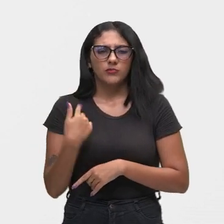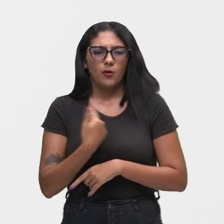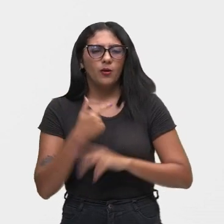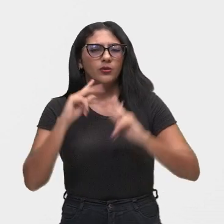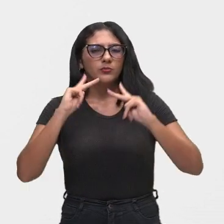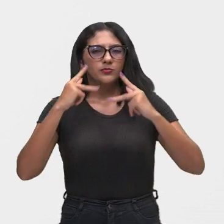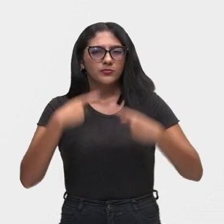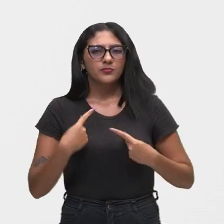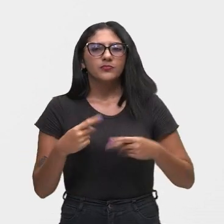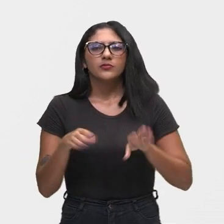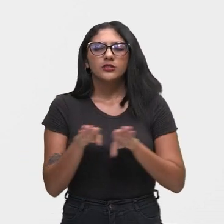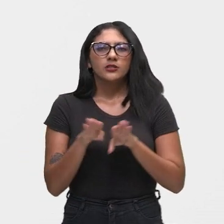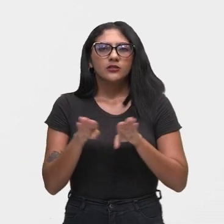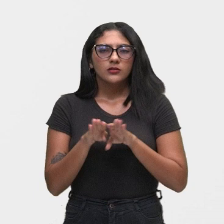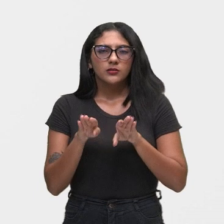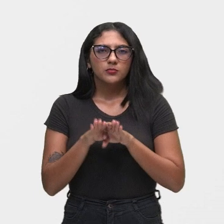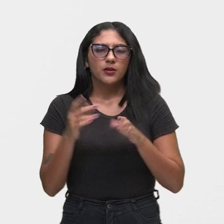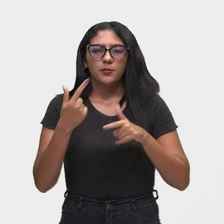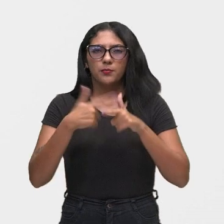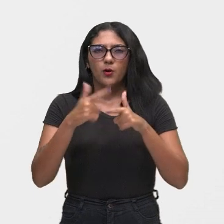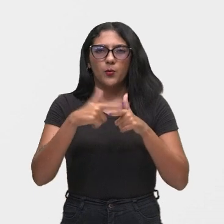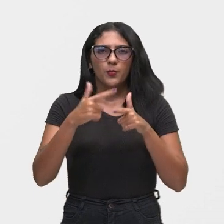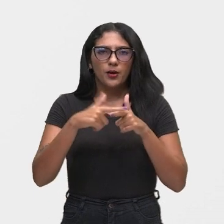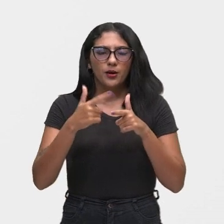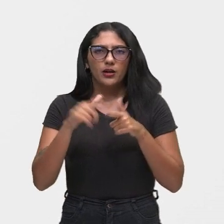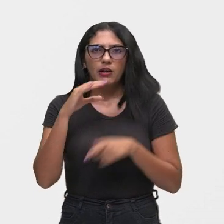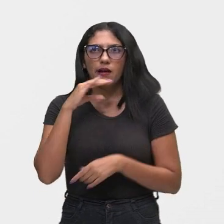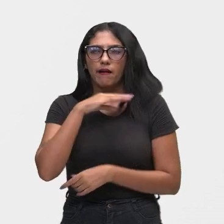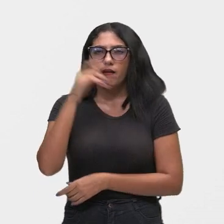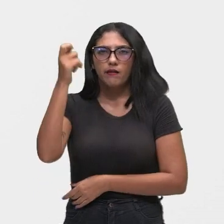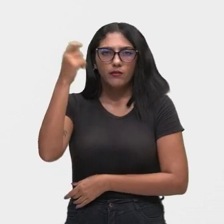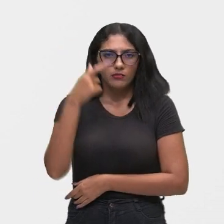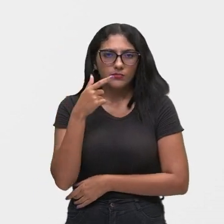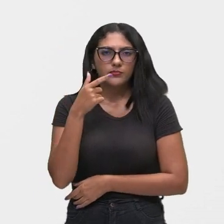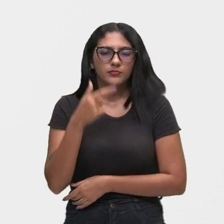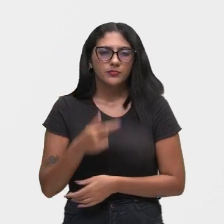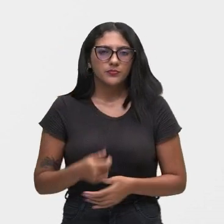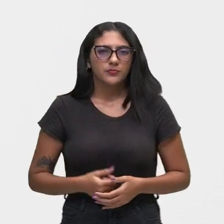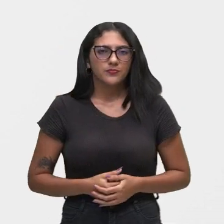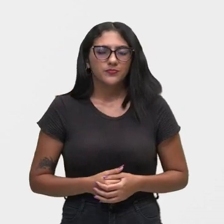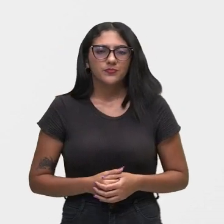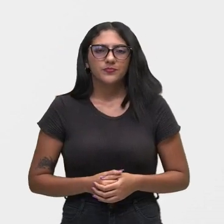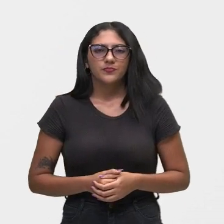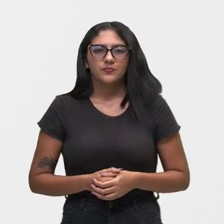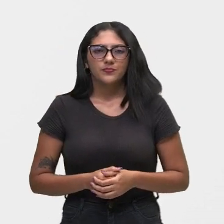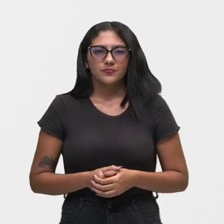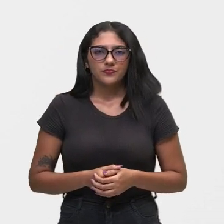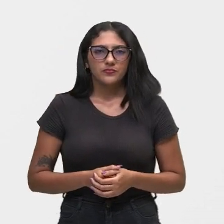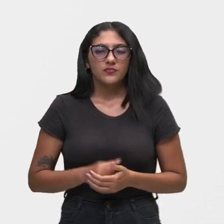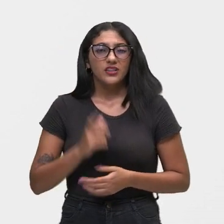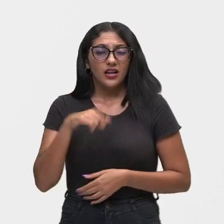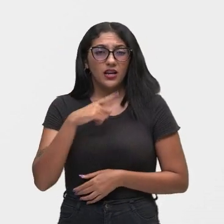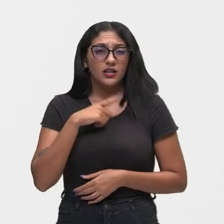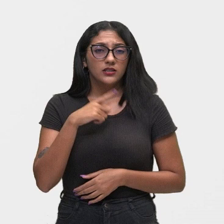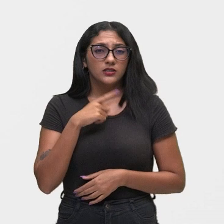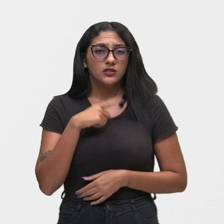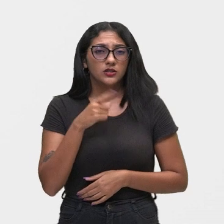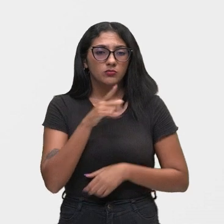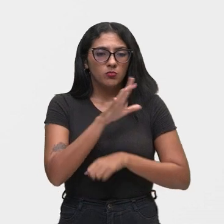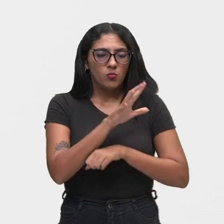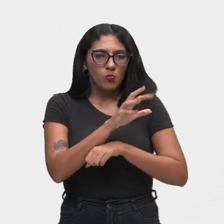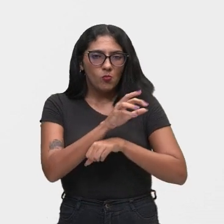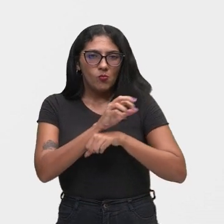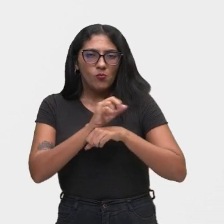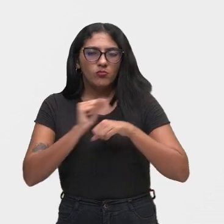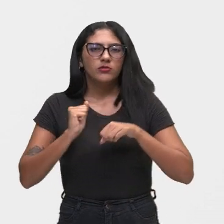e também aí esse efeito estufa e aquecimento dessa atmosfera. Eles absorvem o calor que é produzido a